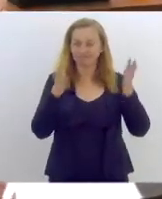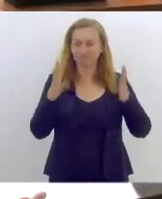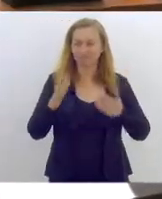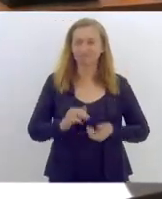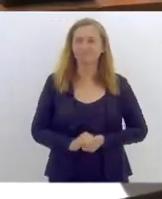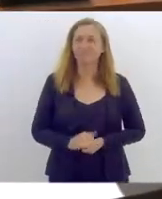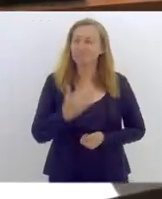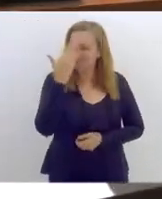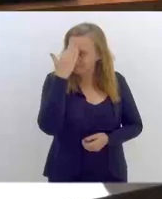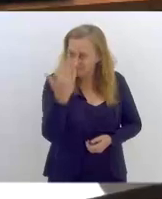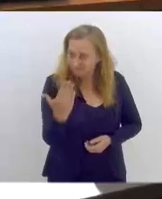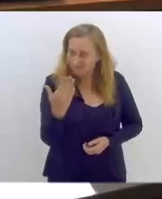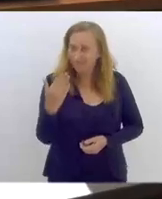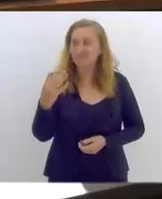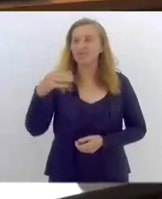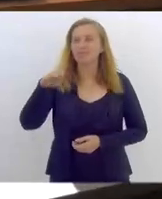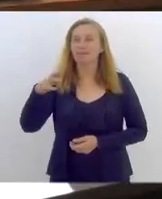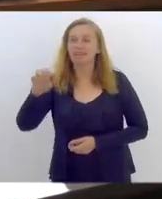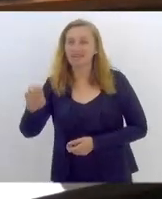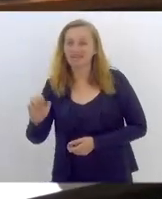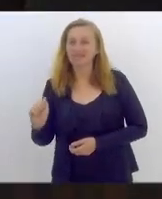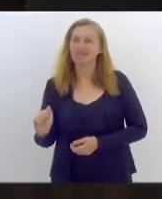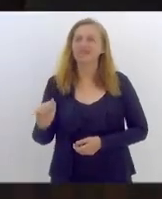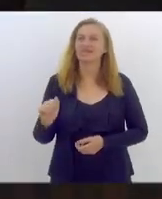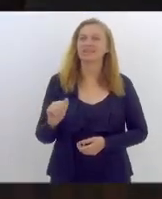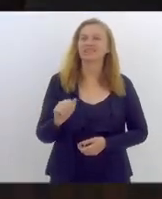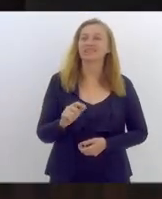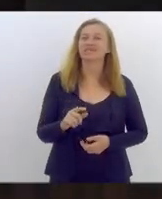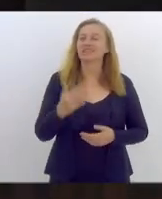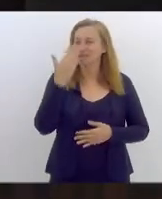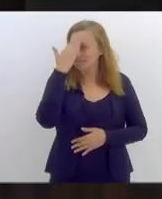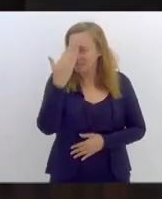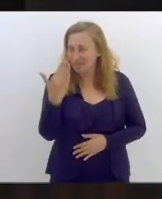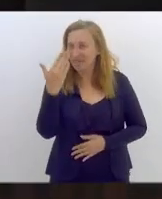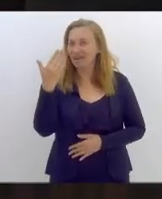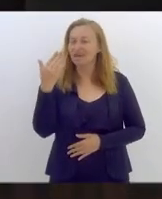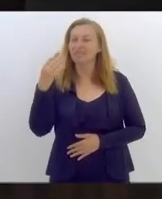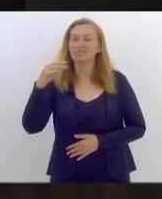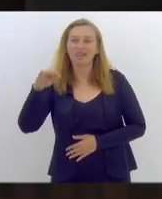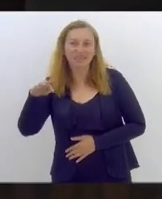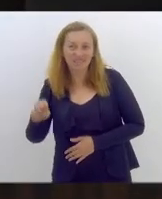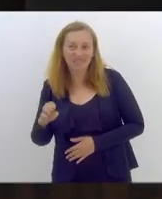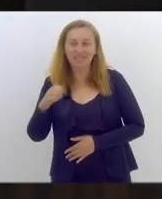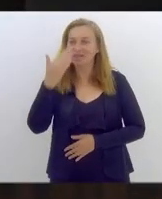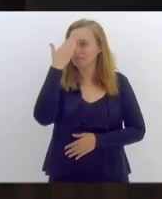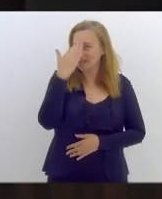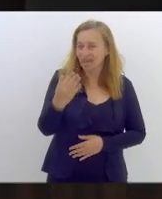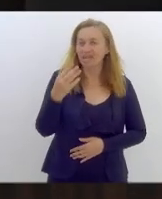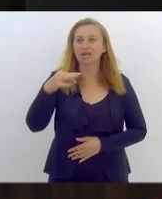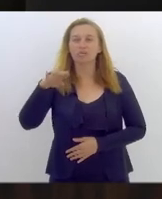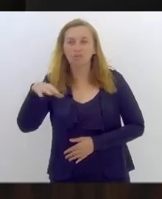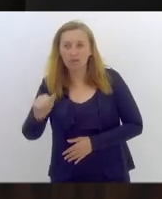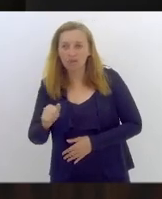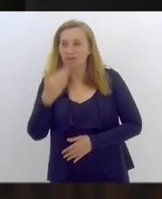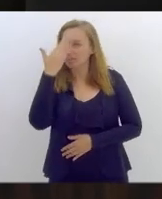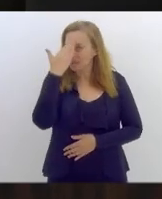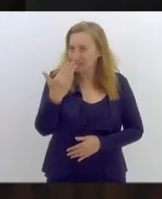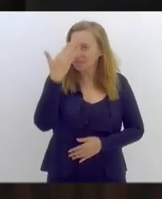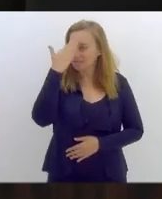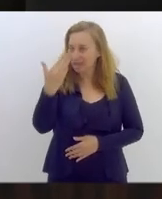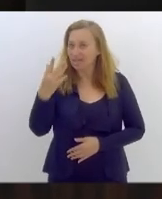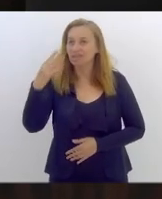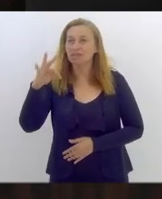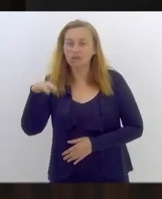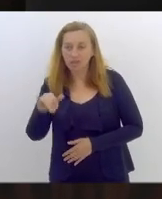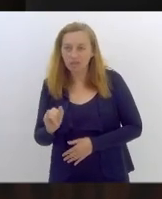Muito obrigada, Marina Iris. Muito obrigada, Marinete. Muito obrigada, Mônica Benício. Muito obrigada,